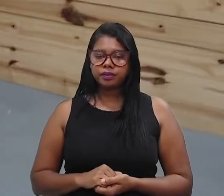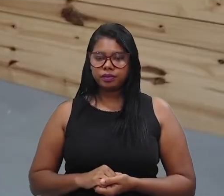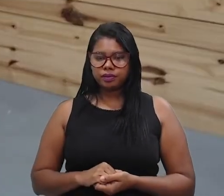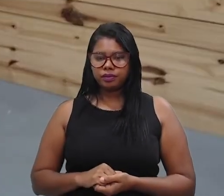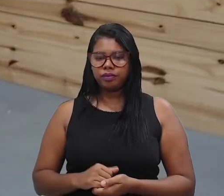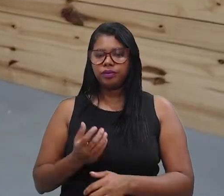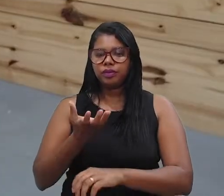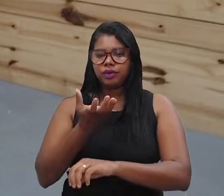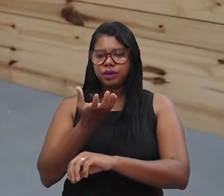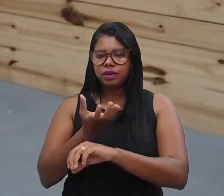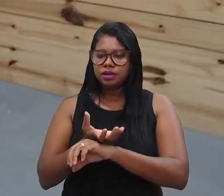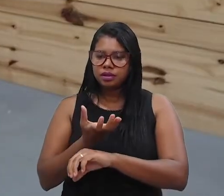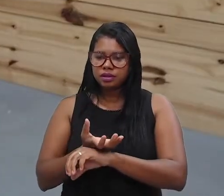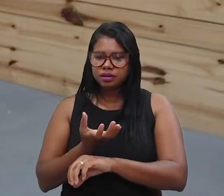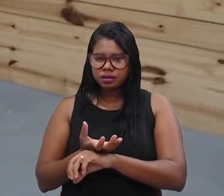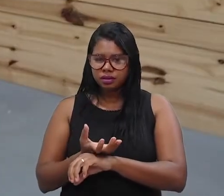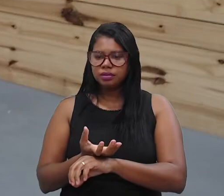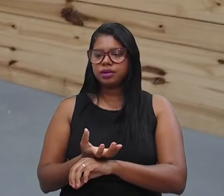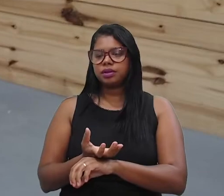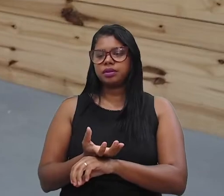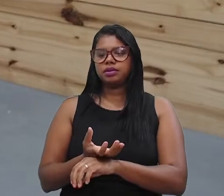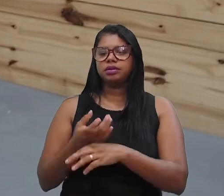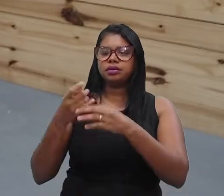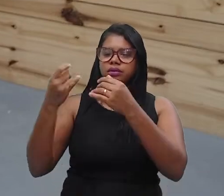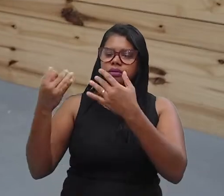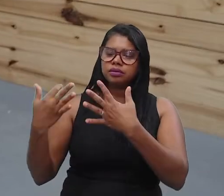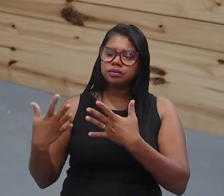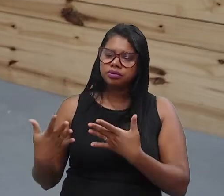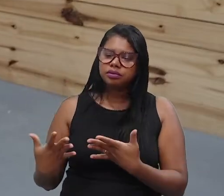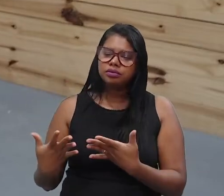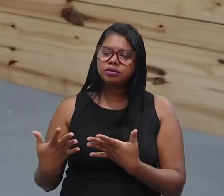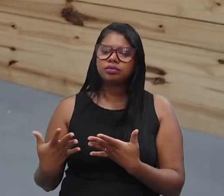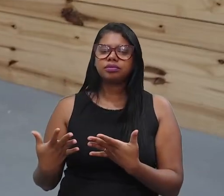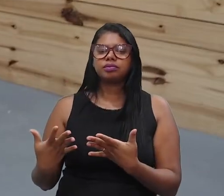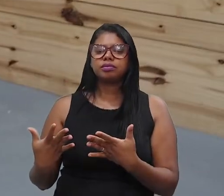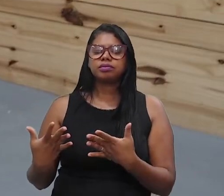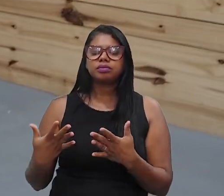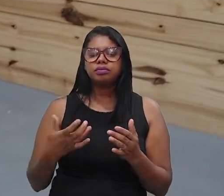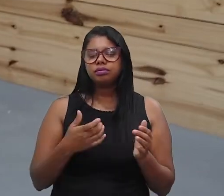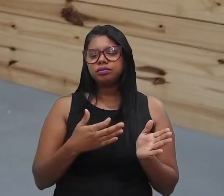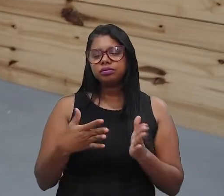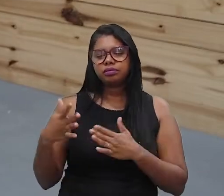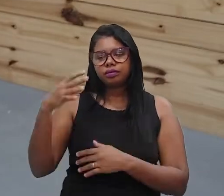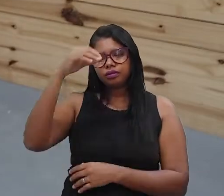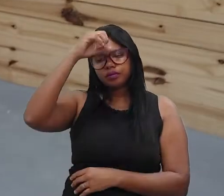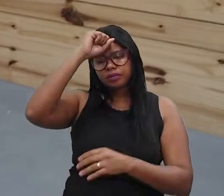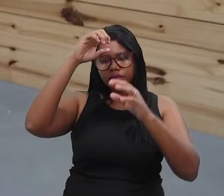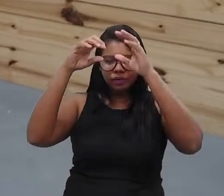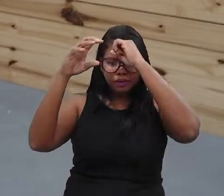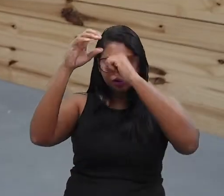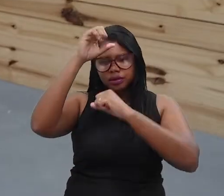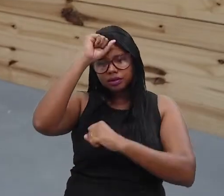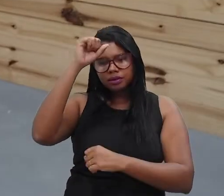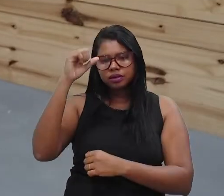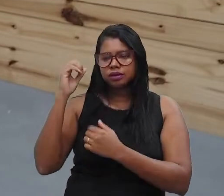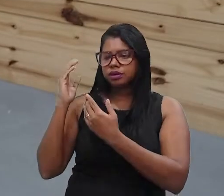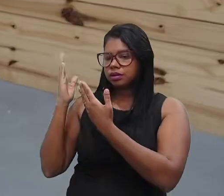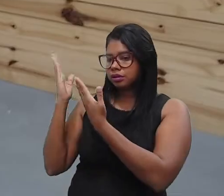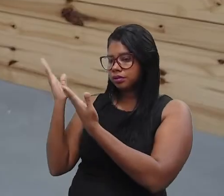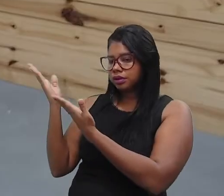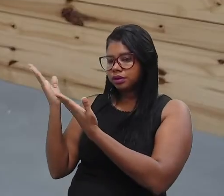essa disciplina ela foi recheada de muitos aprendizados para mim